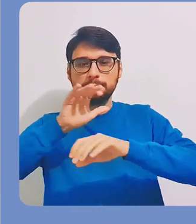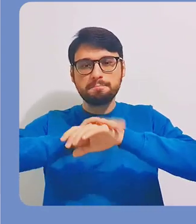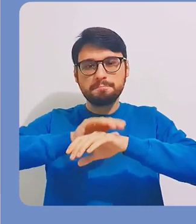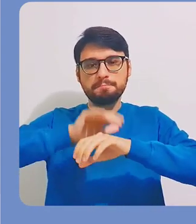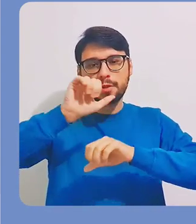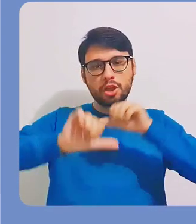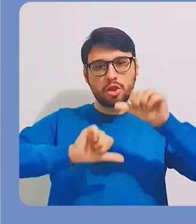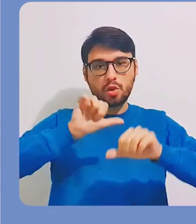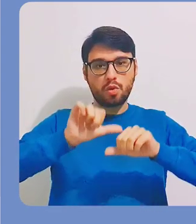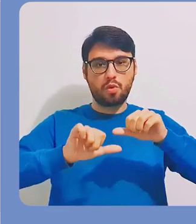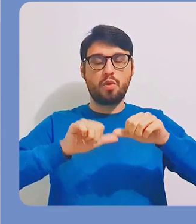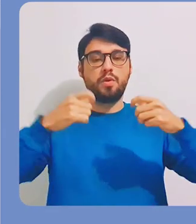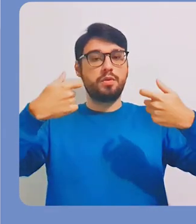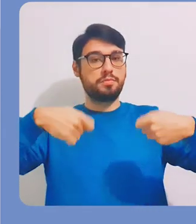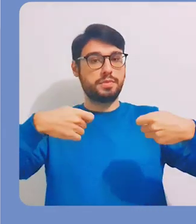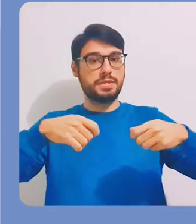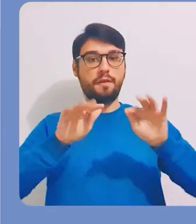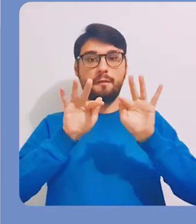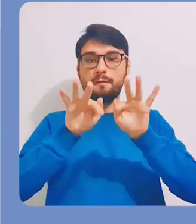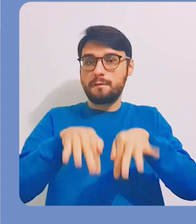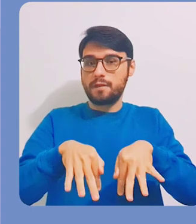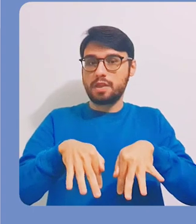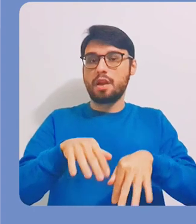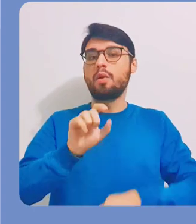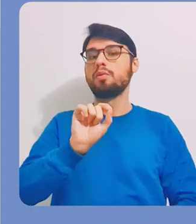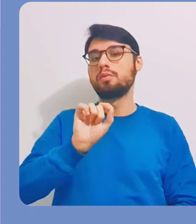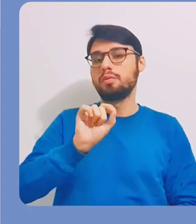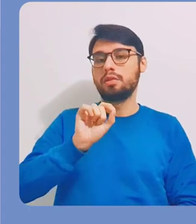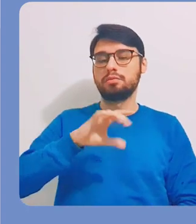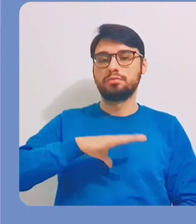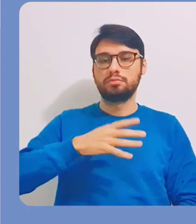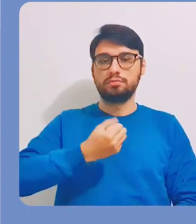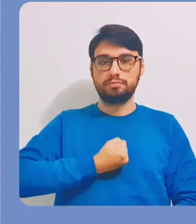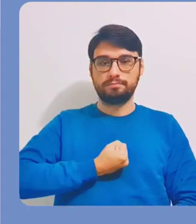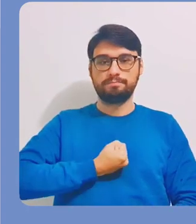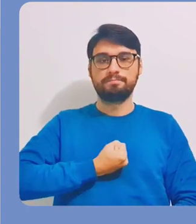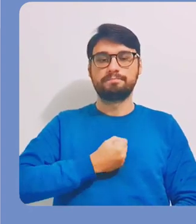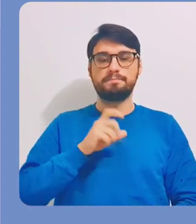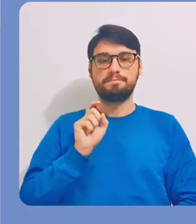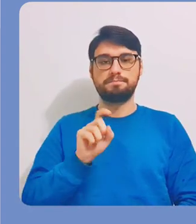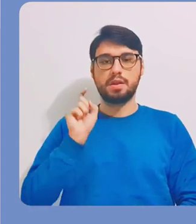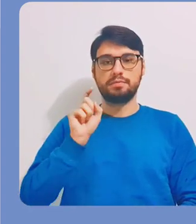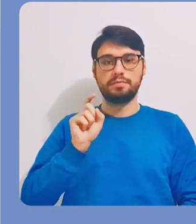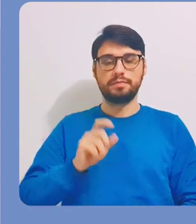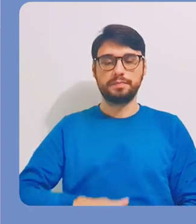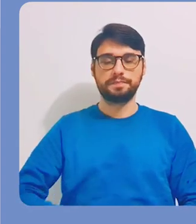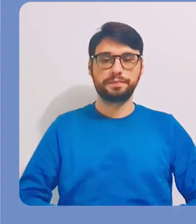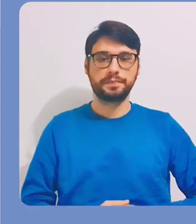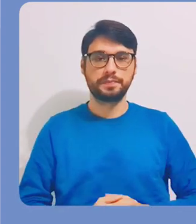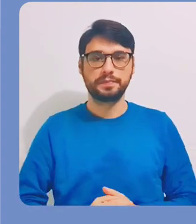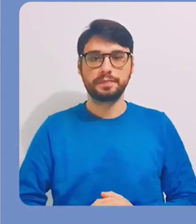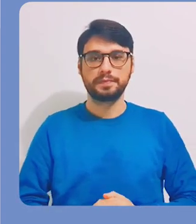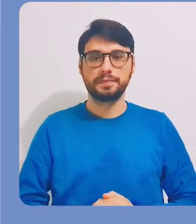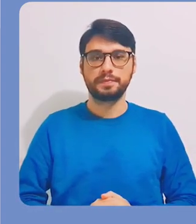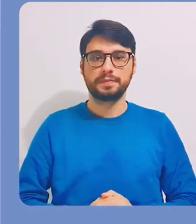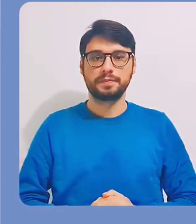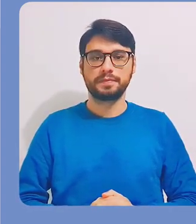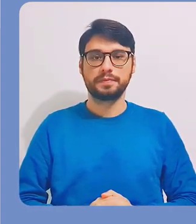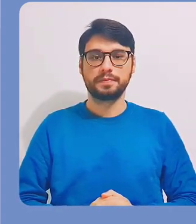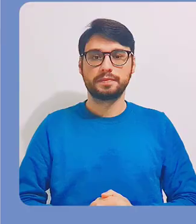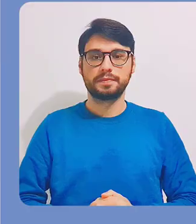você alterou essa configuração de leitura, você vê no final da página tem que clicar em salvar alterações.